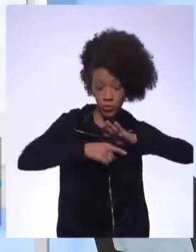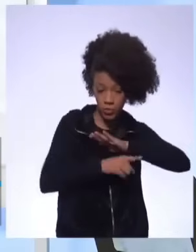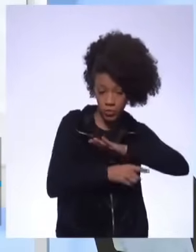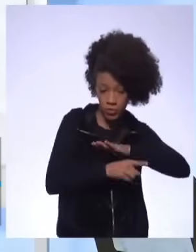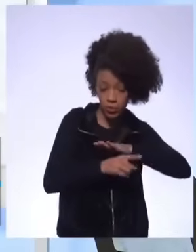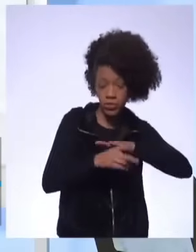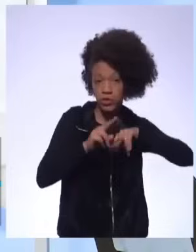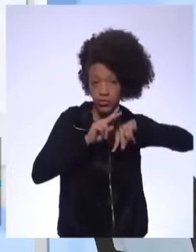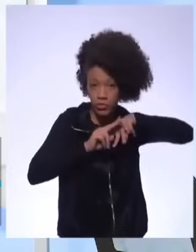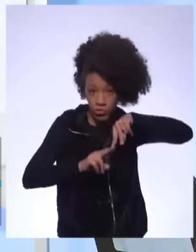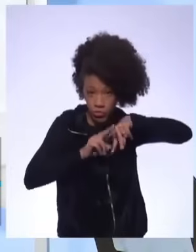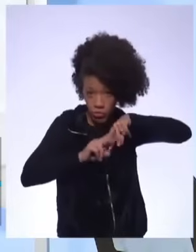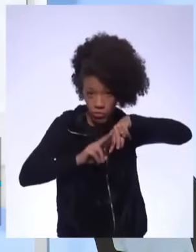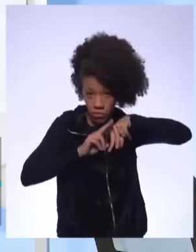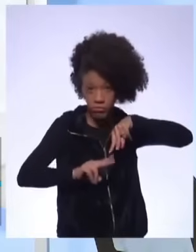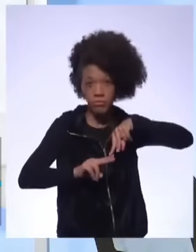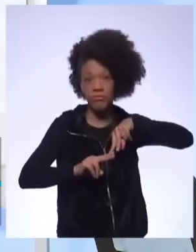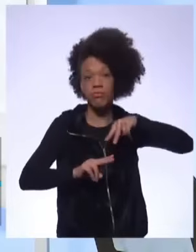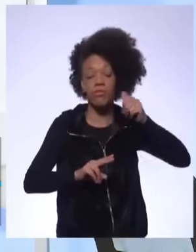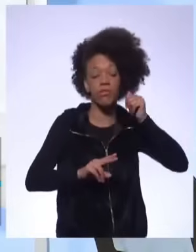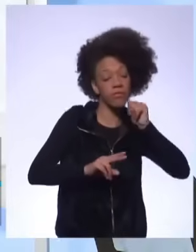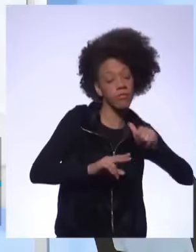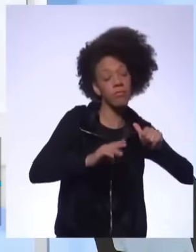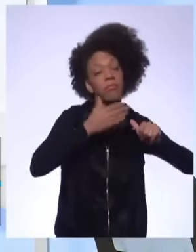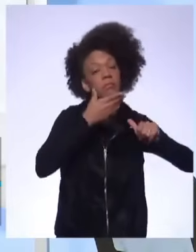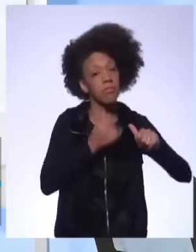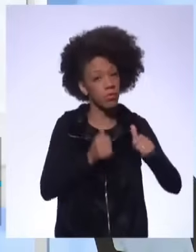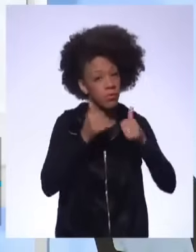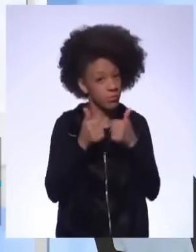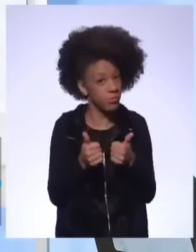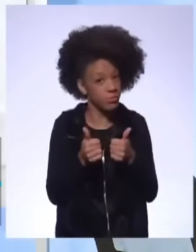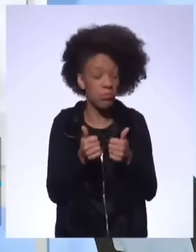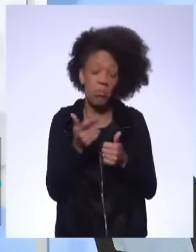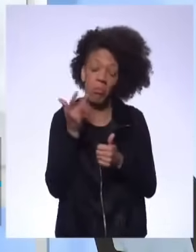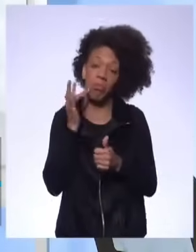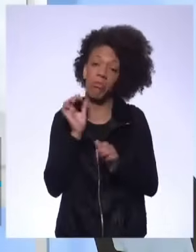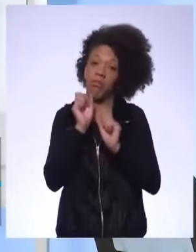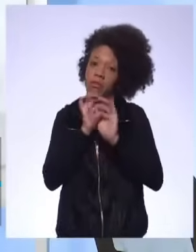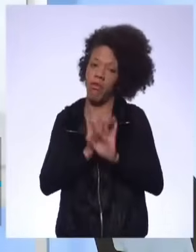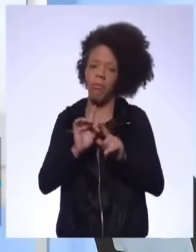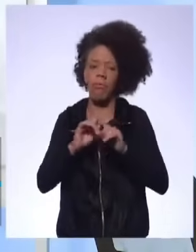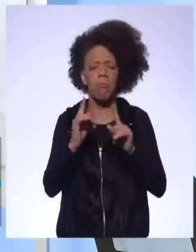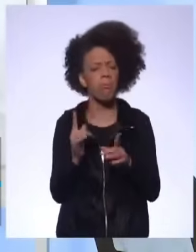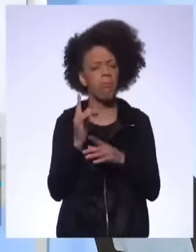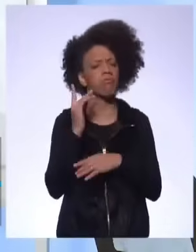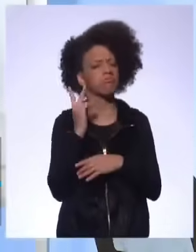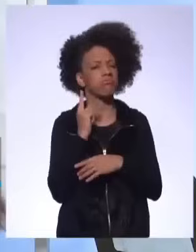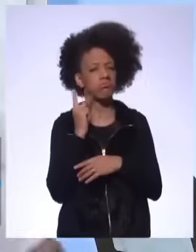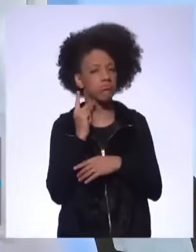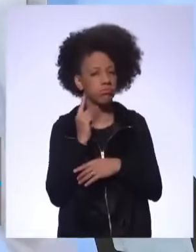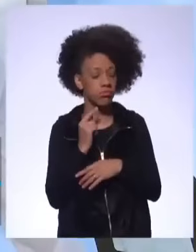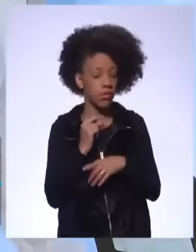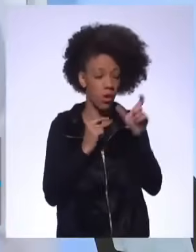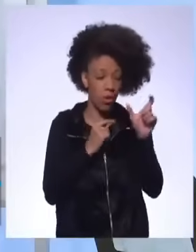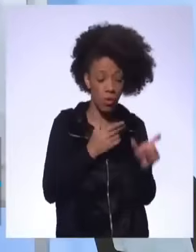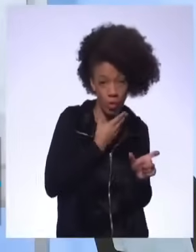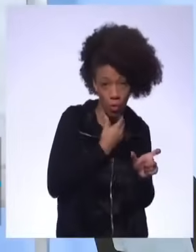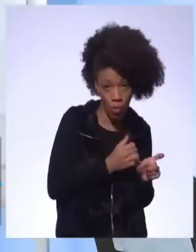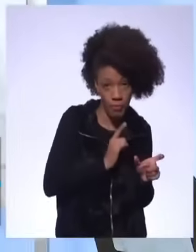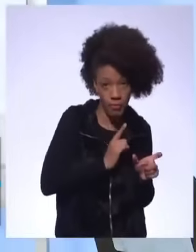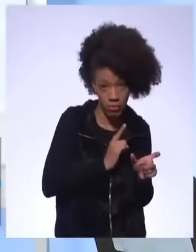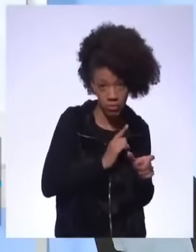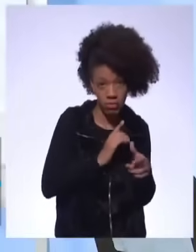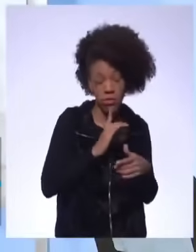gênero, feminino, masculino, tá bom? Não sei se ficou claro aí. Então é muito mais comum o homem ter daltonismo do que a mulher, tá